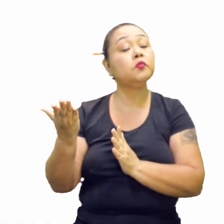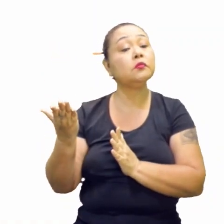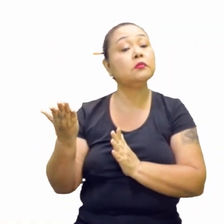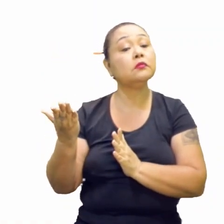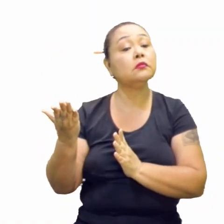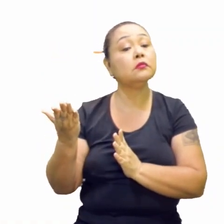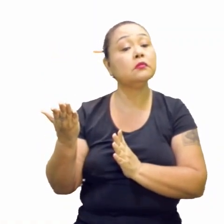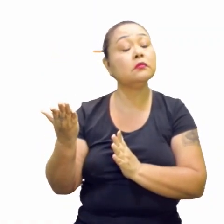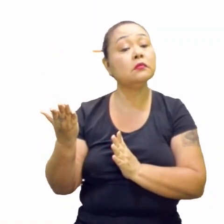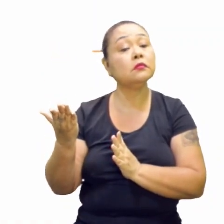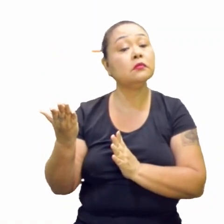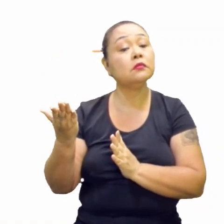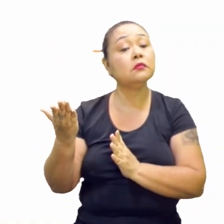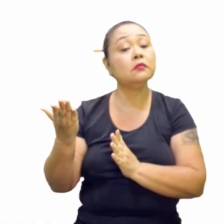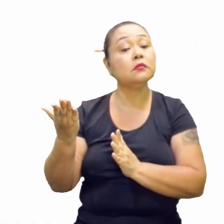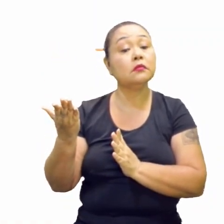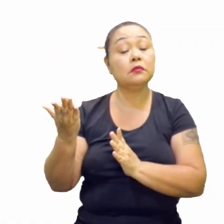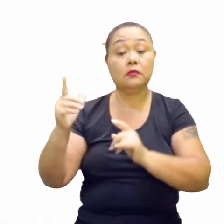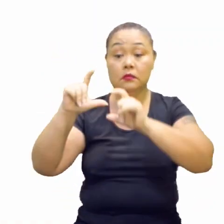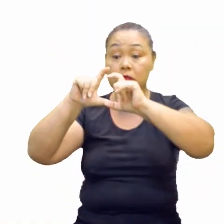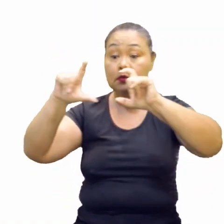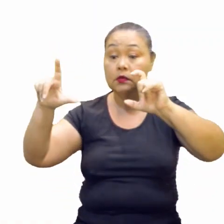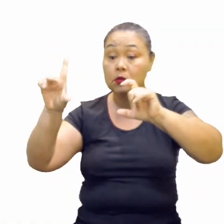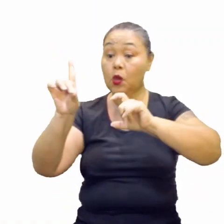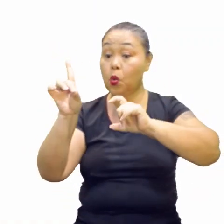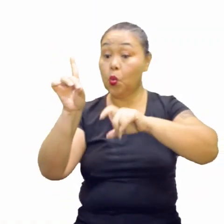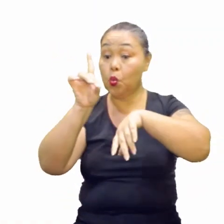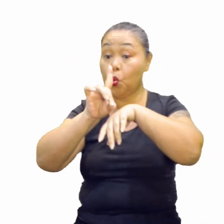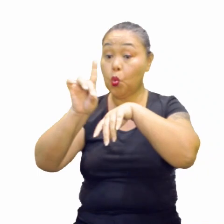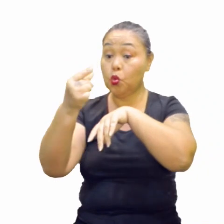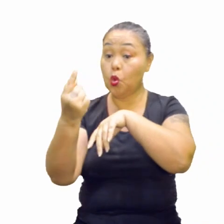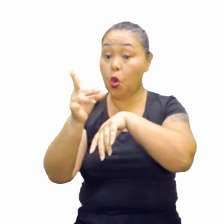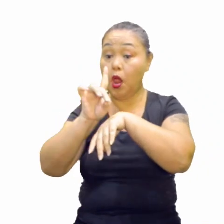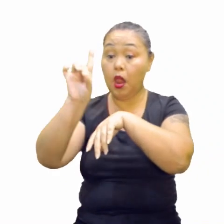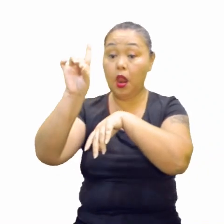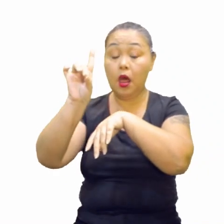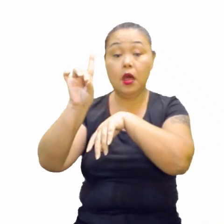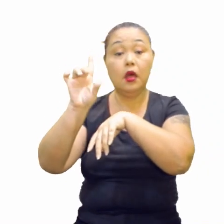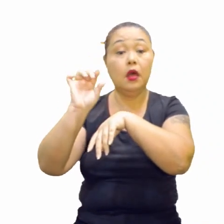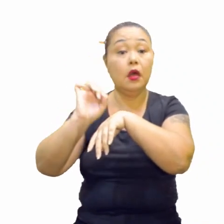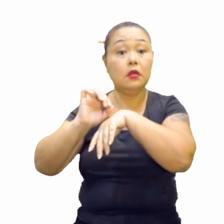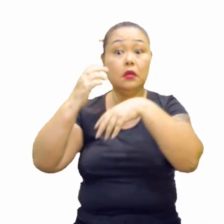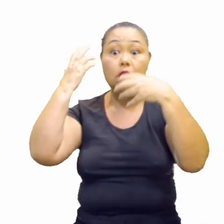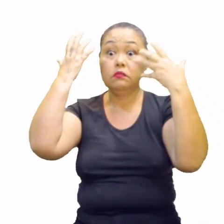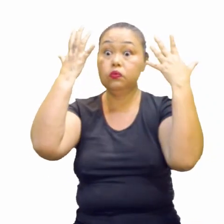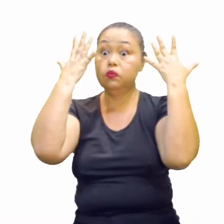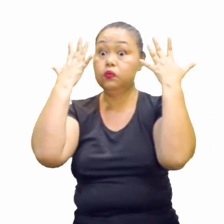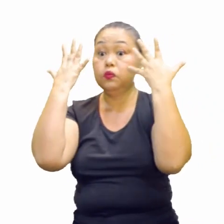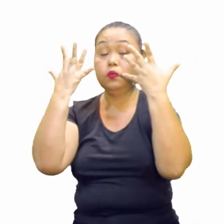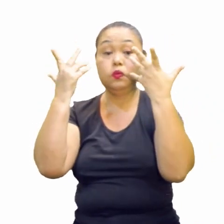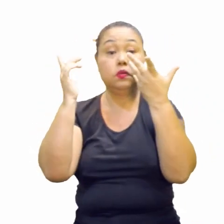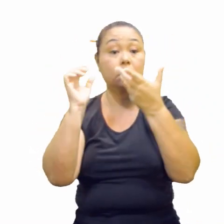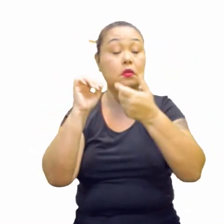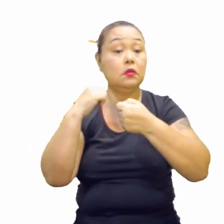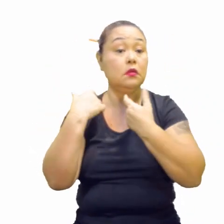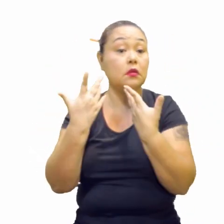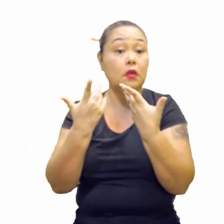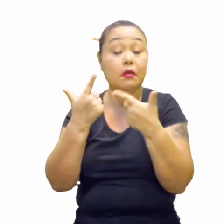essa é uma nota de $1 estampada, o desespero pela crise.